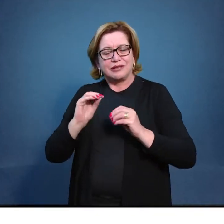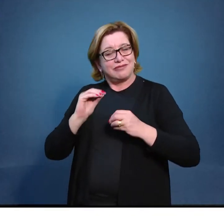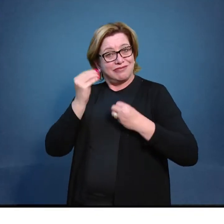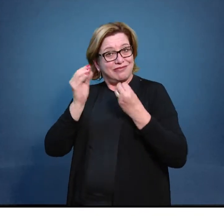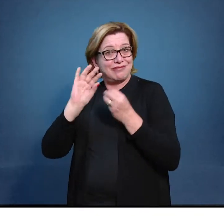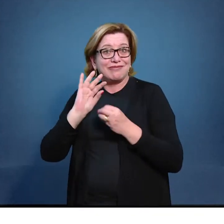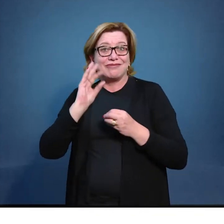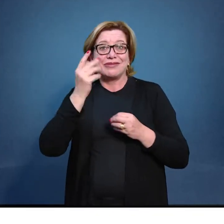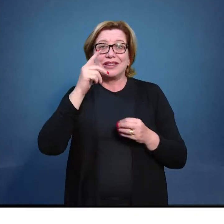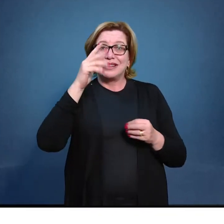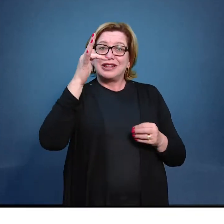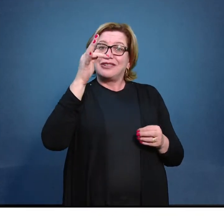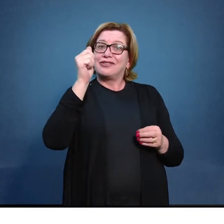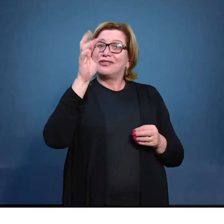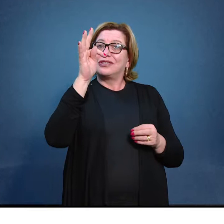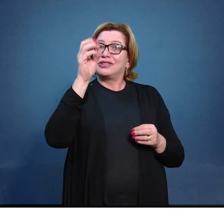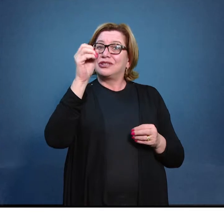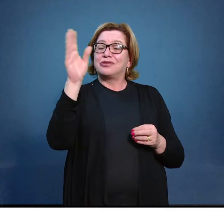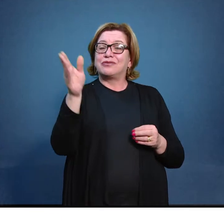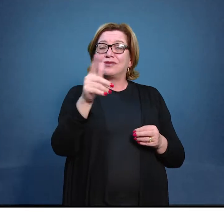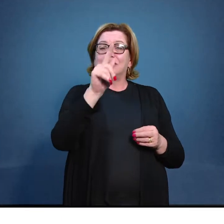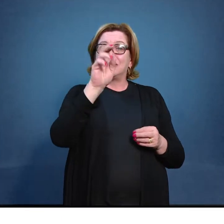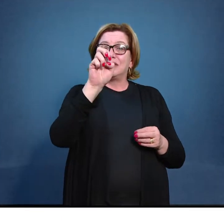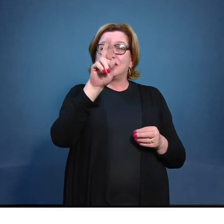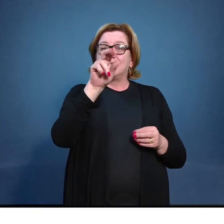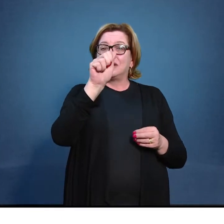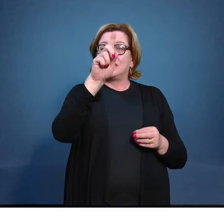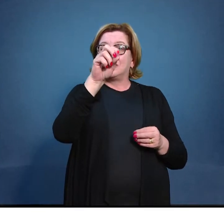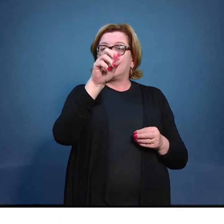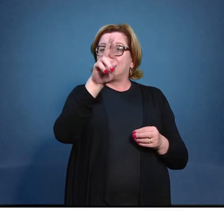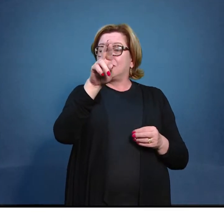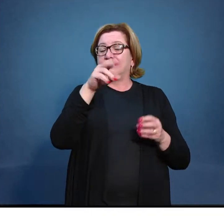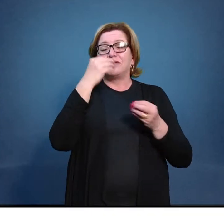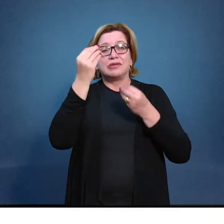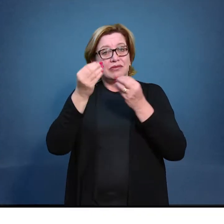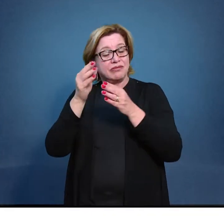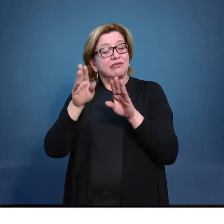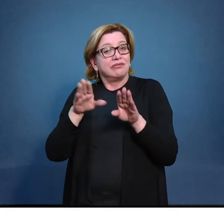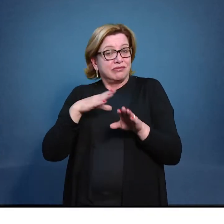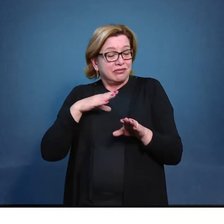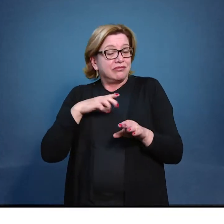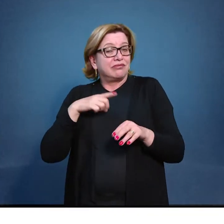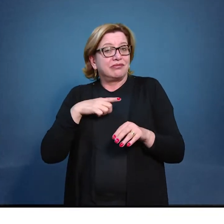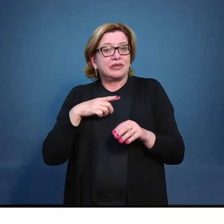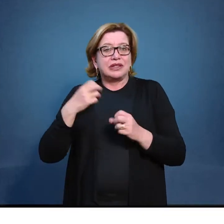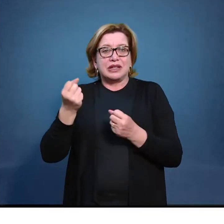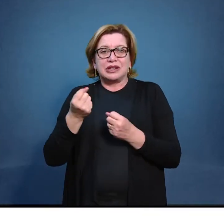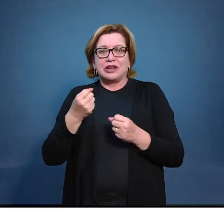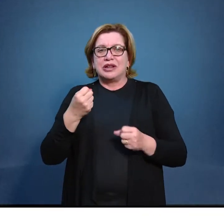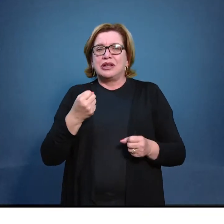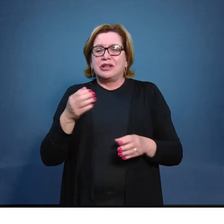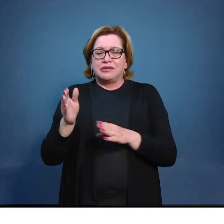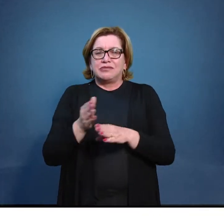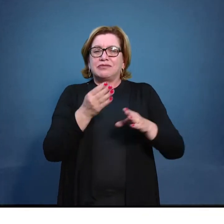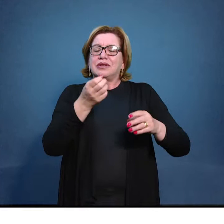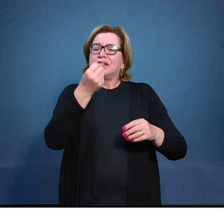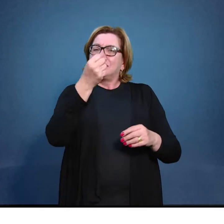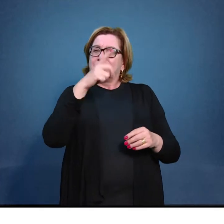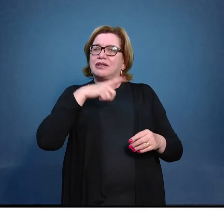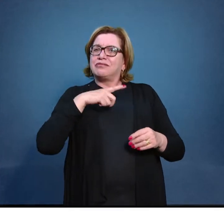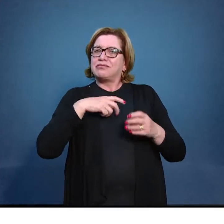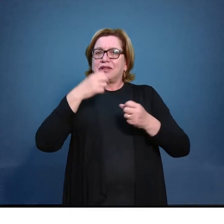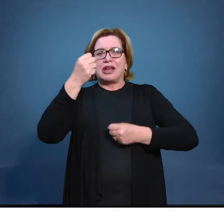gerador. O IPVA, sobre a propriedade de veículos automotores. Se eu tenho um veículo, se eu sou proprietário,